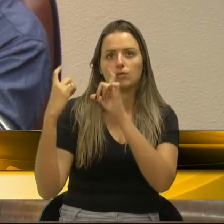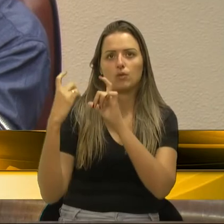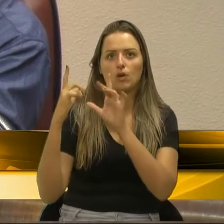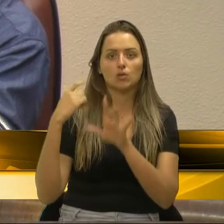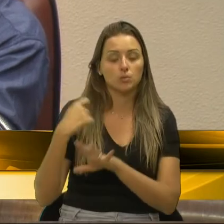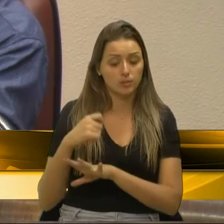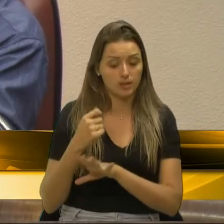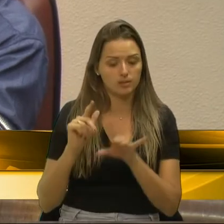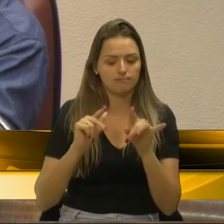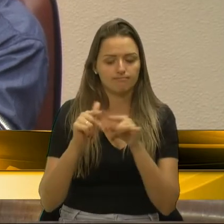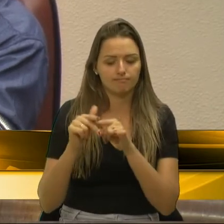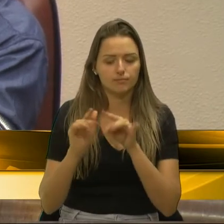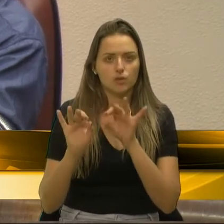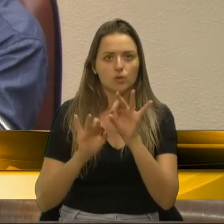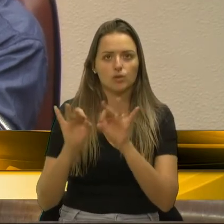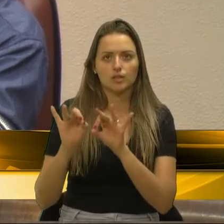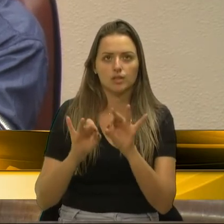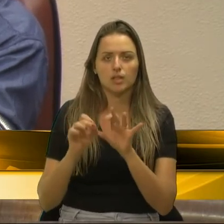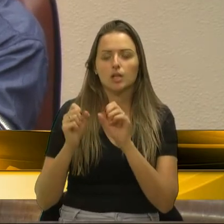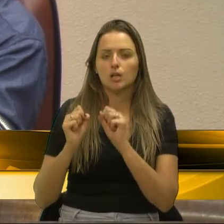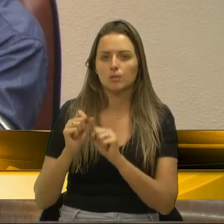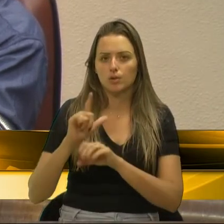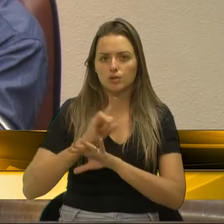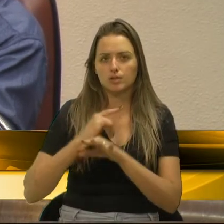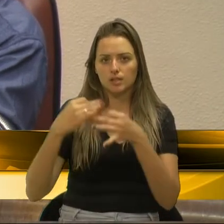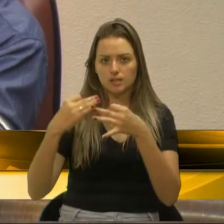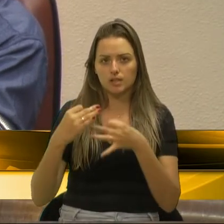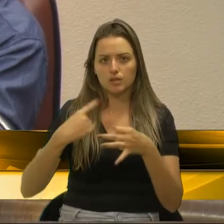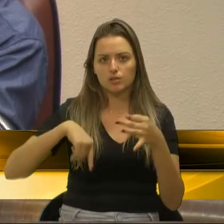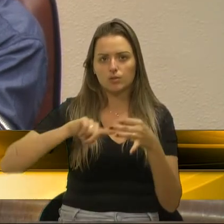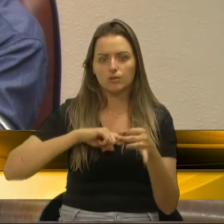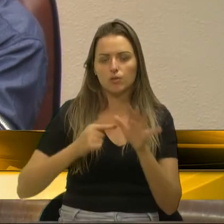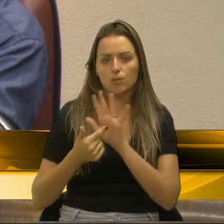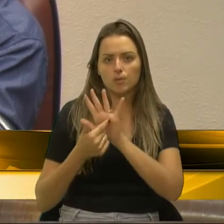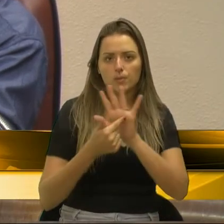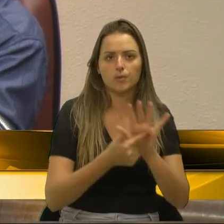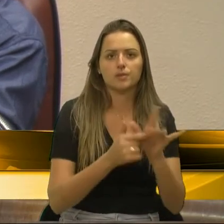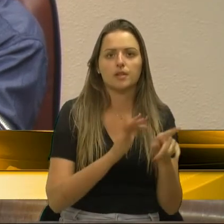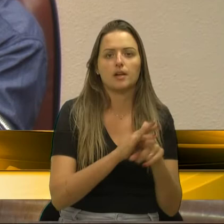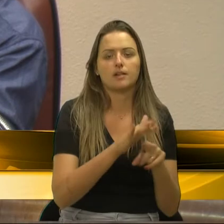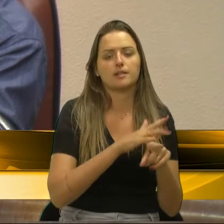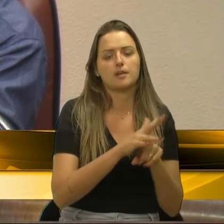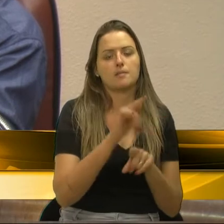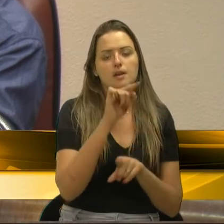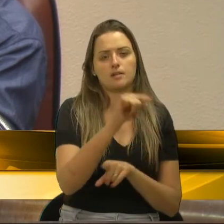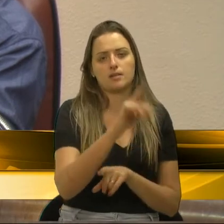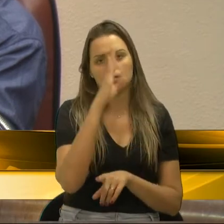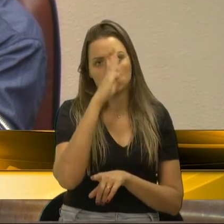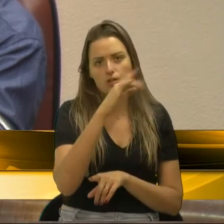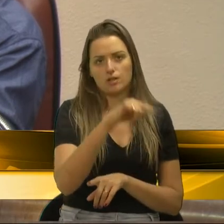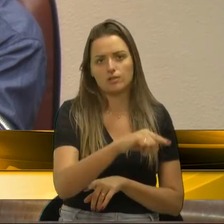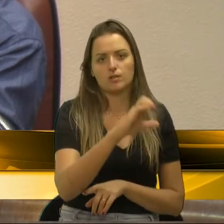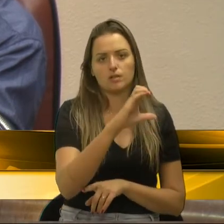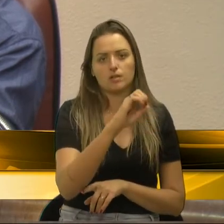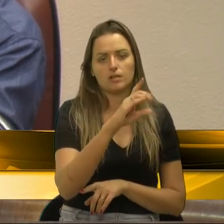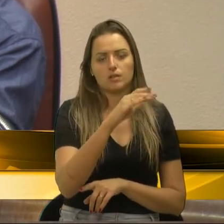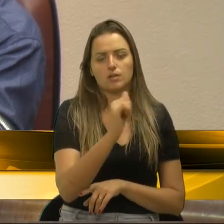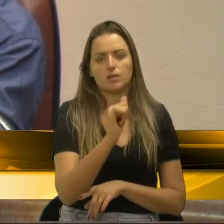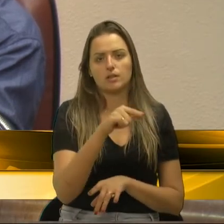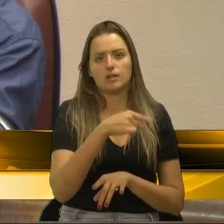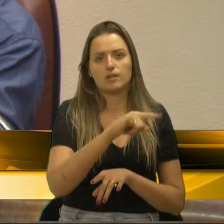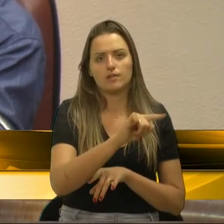certeza, e pode ter certeza que a gente vai levar essa demanda pessoalmente lá na Codeca, a gente vai lá falar com